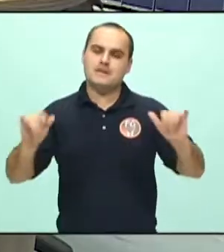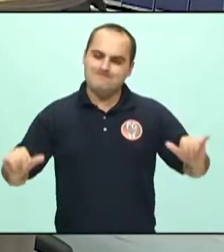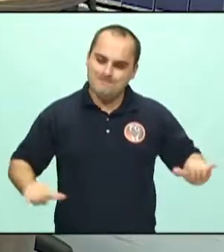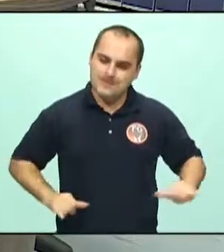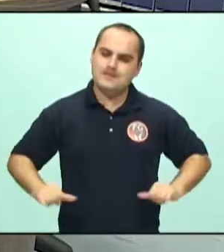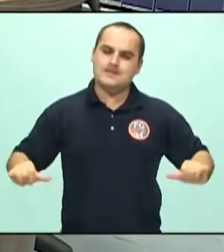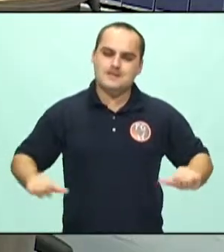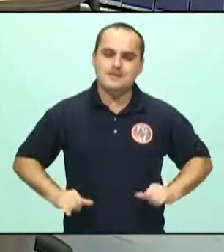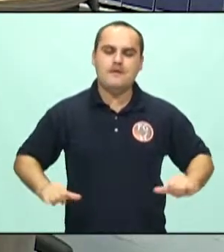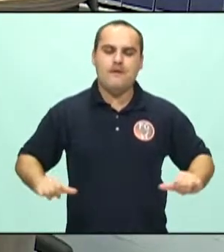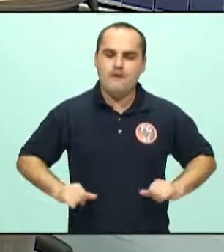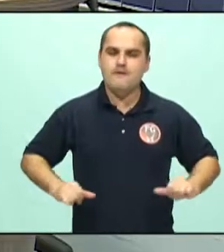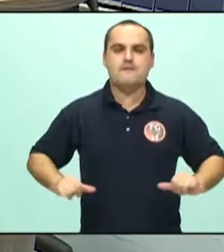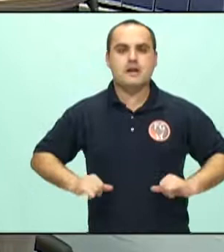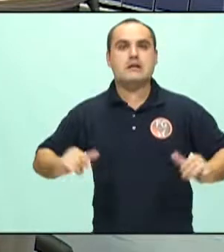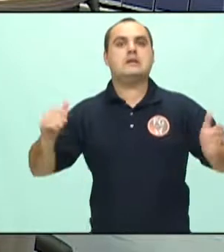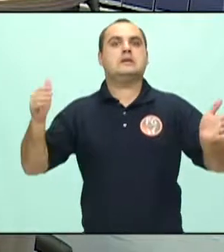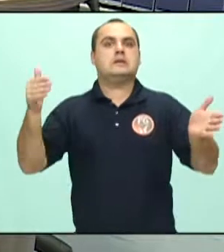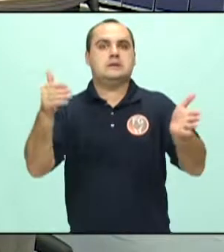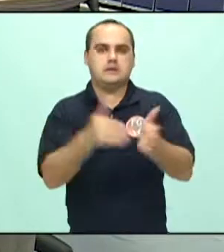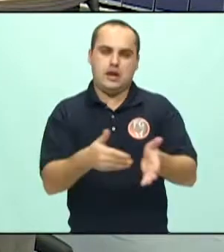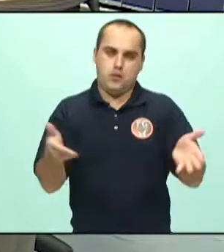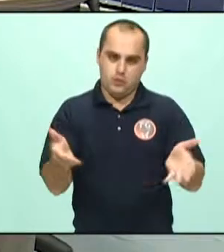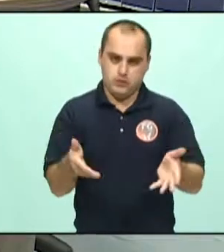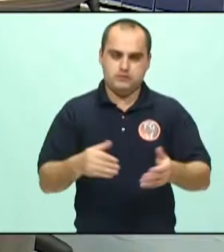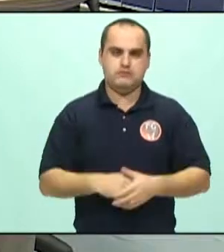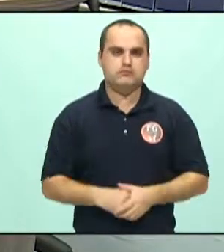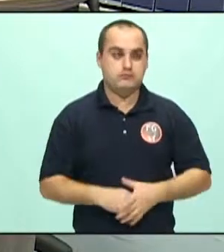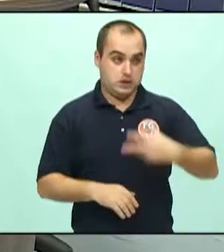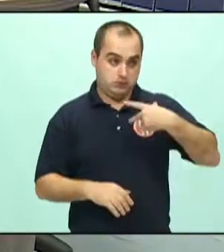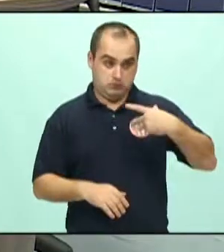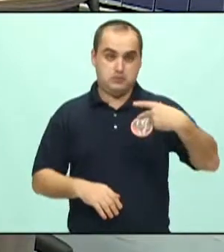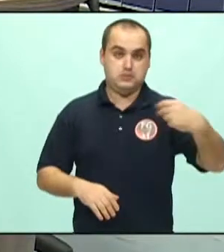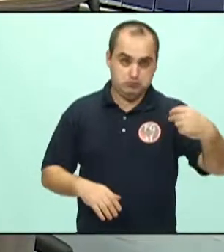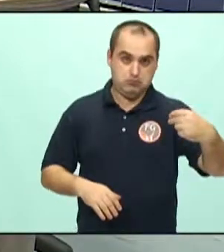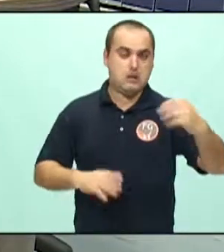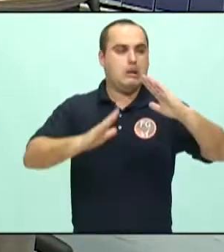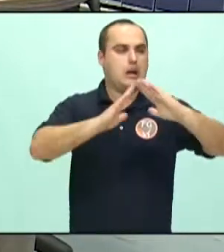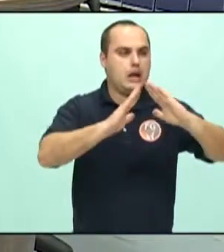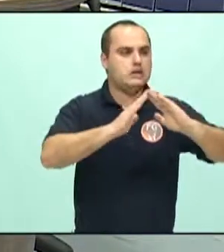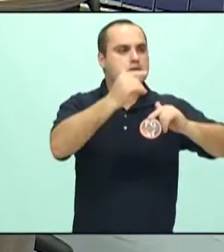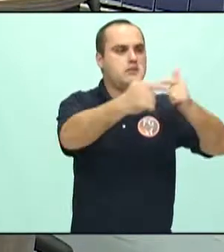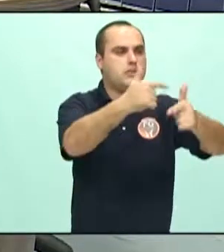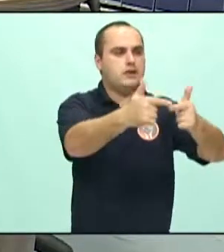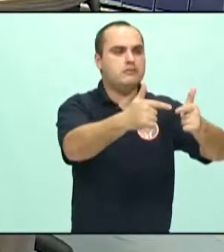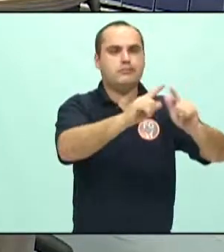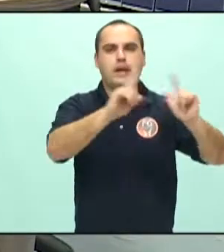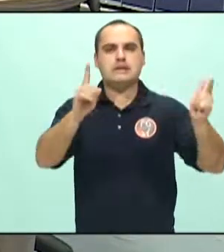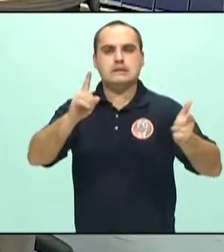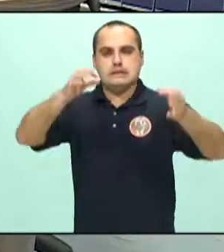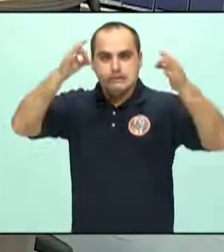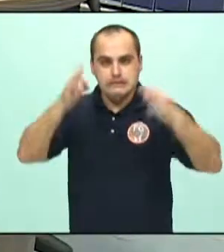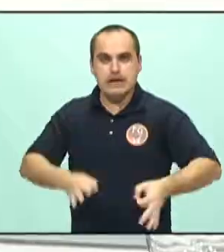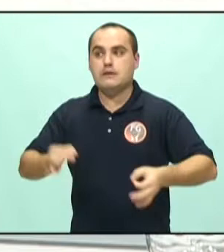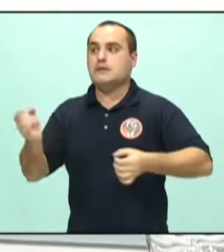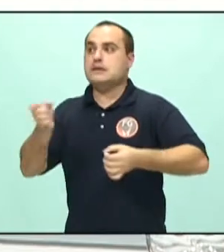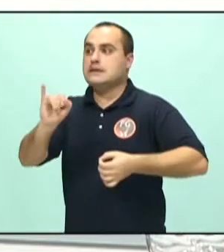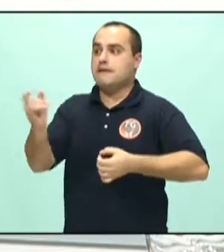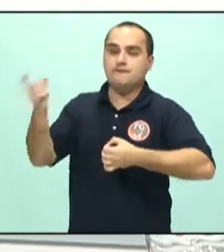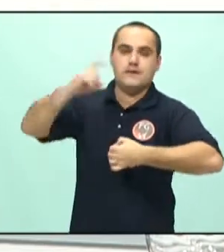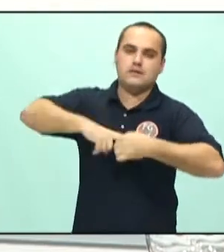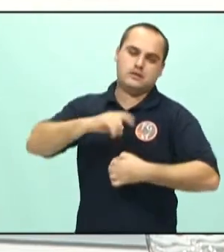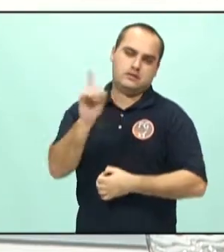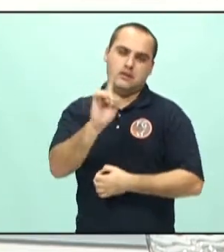para chegar no momento que é hoje, né? Nós saímos de casa sem a certeza que voltaríamos porque era um ambiente perigoso, né? As coisas